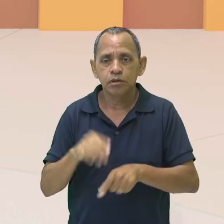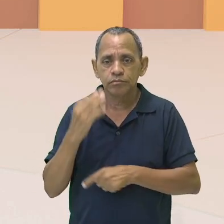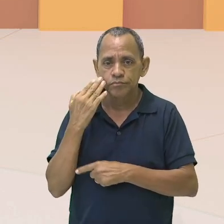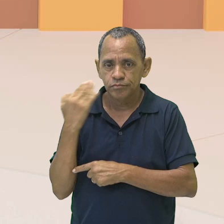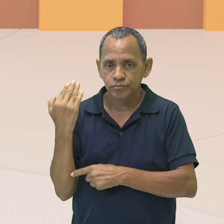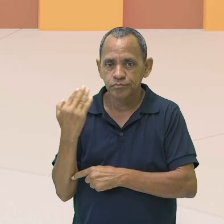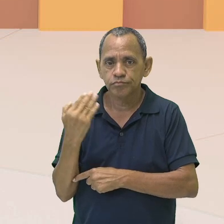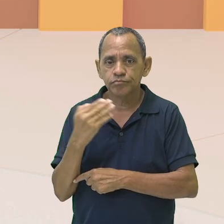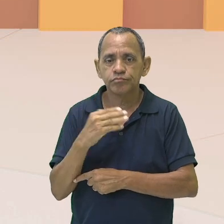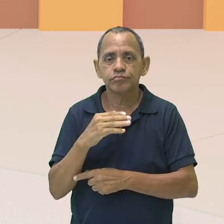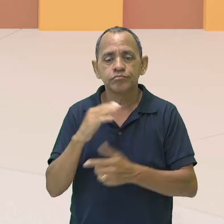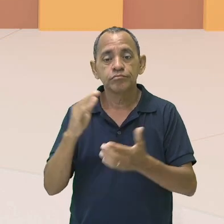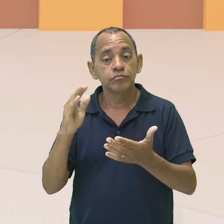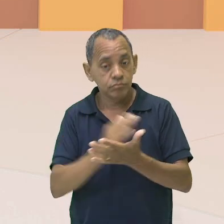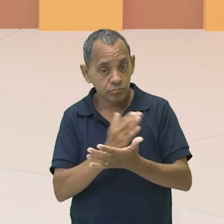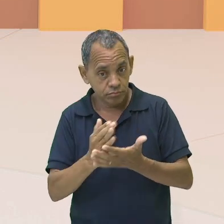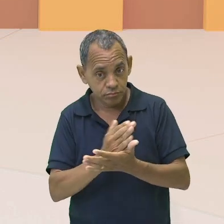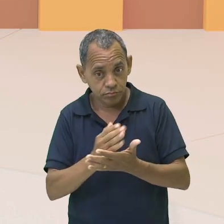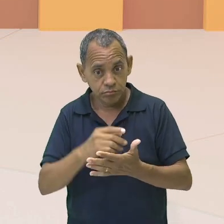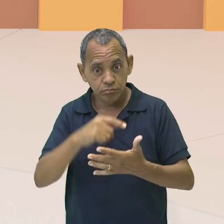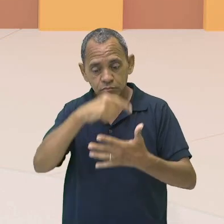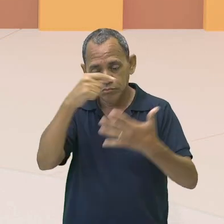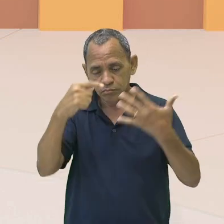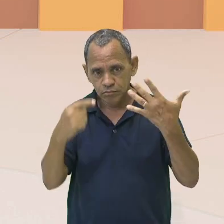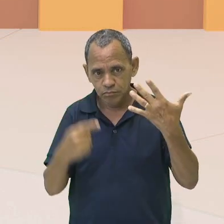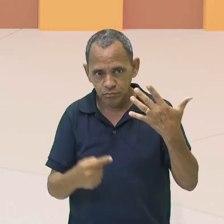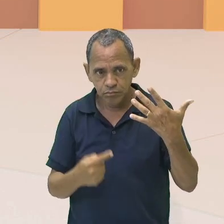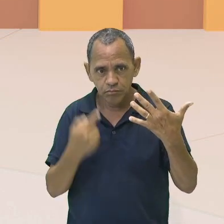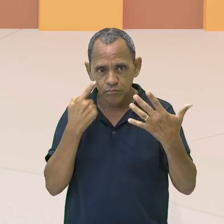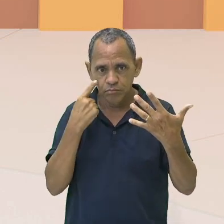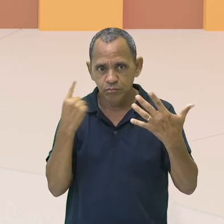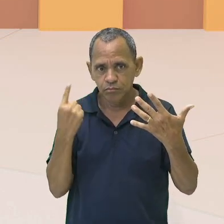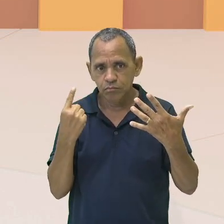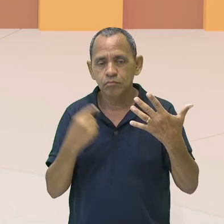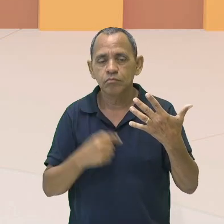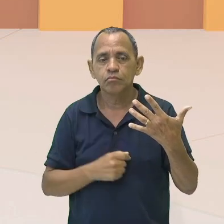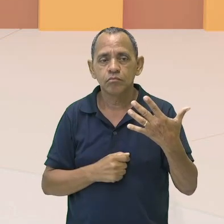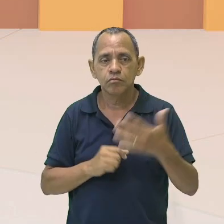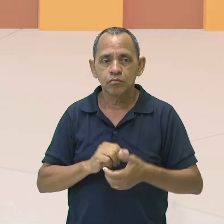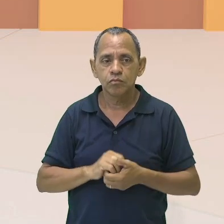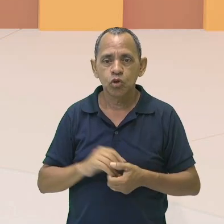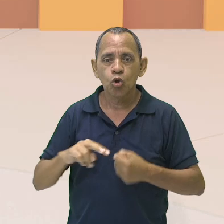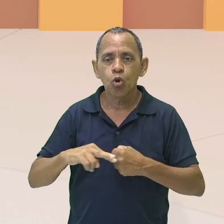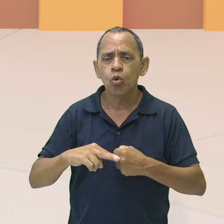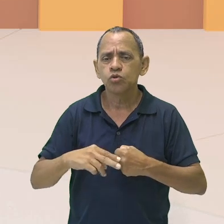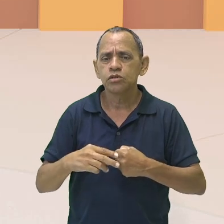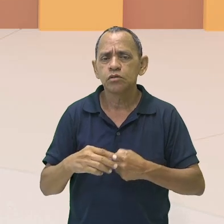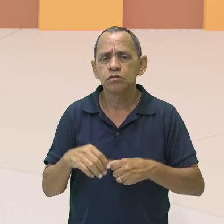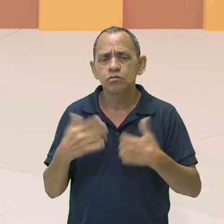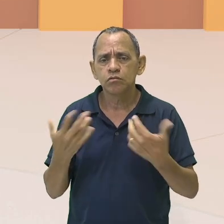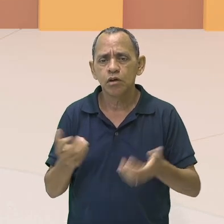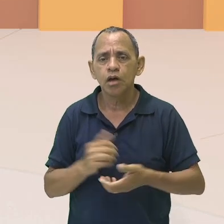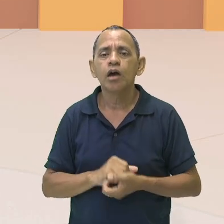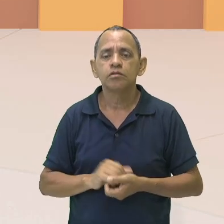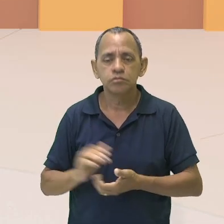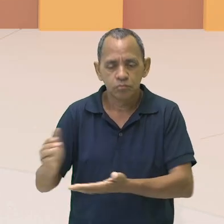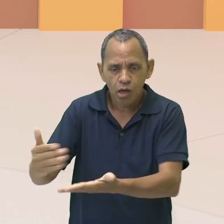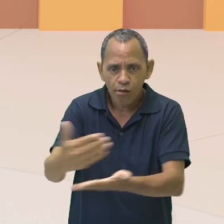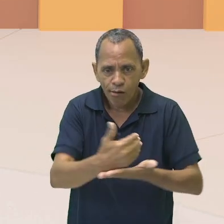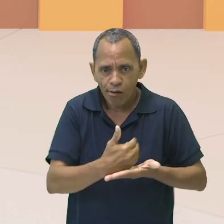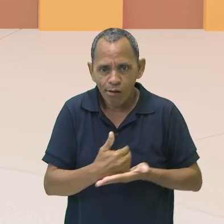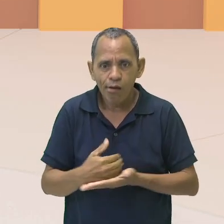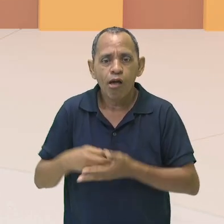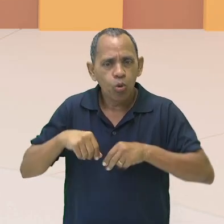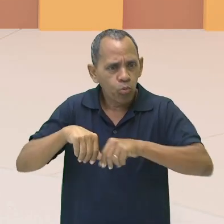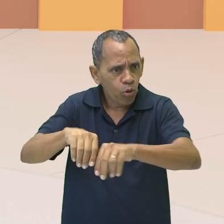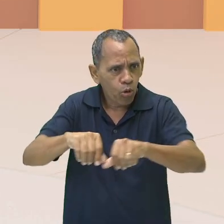temos aí alguns ícones novamente, a gente vai começar por aquele lá do começo, né? Uma das consequências, pessoal, é a concentração de terras, quando você